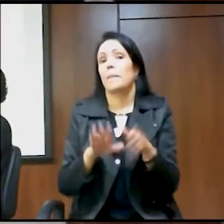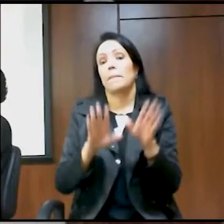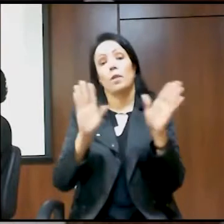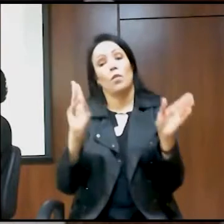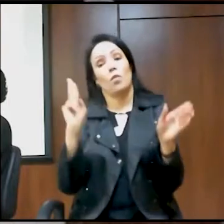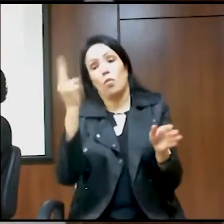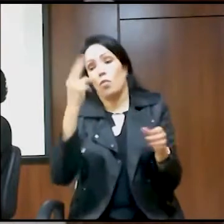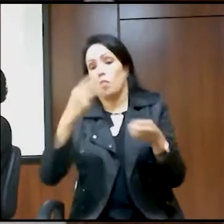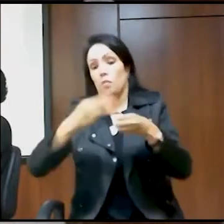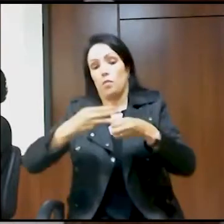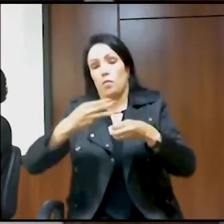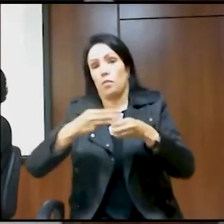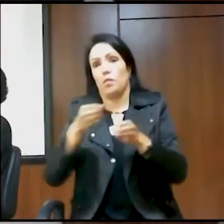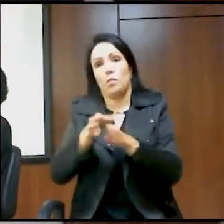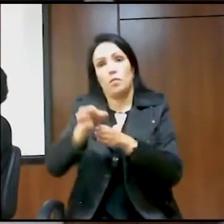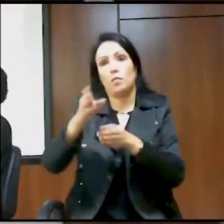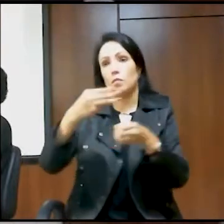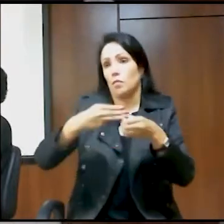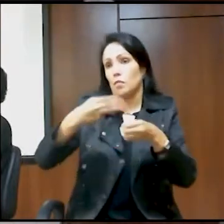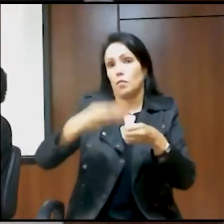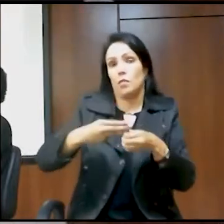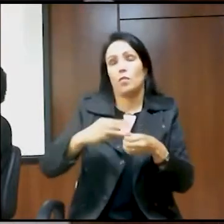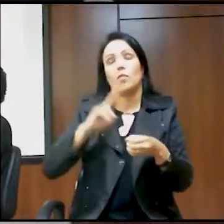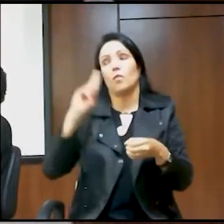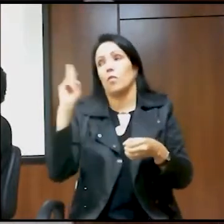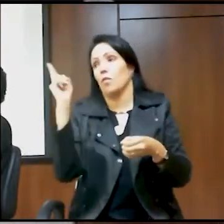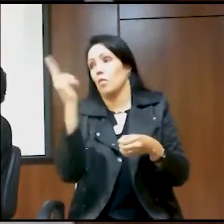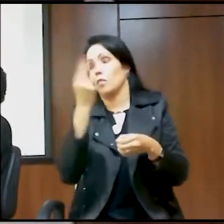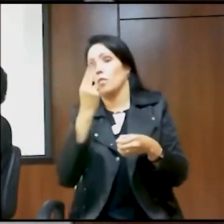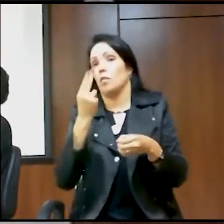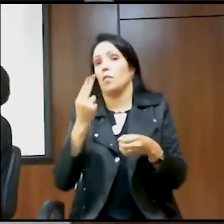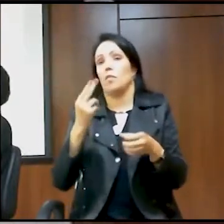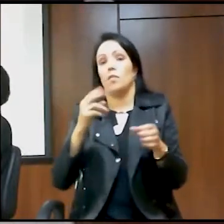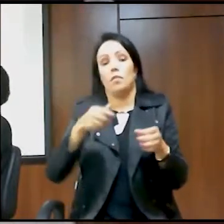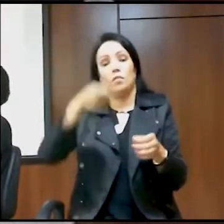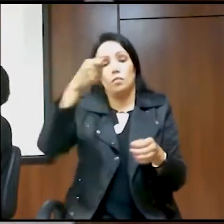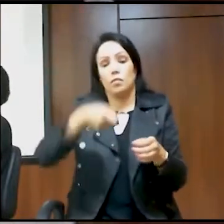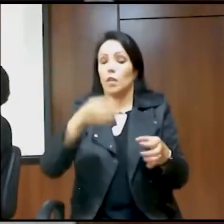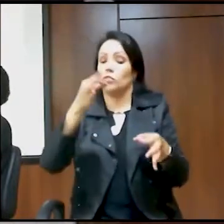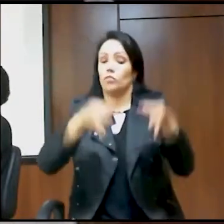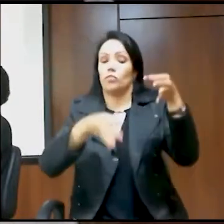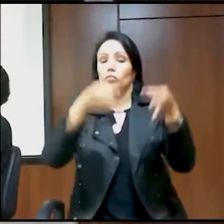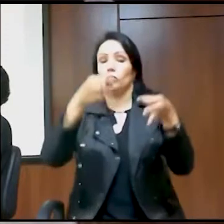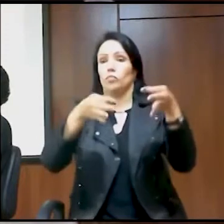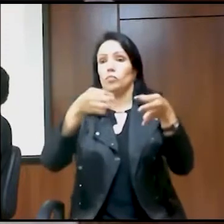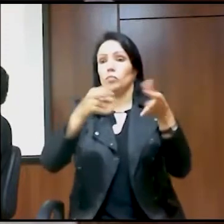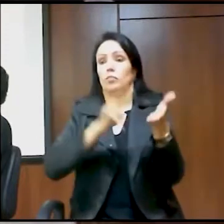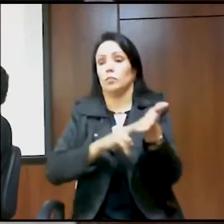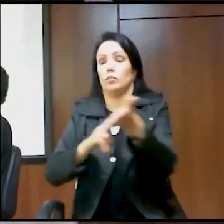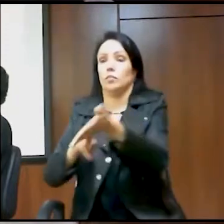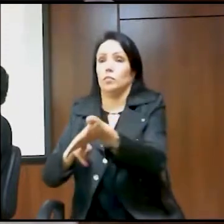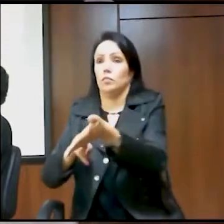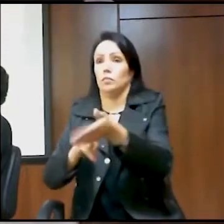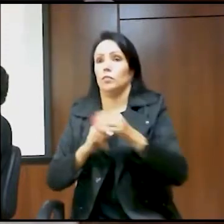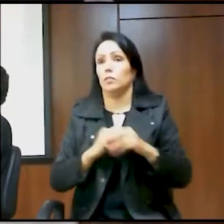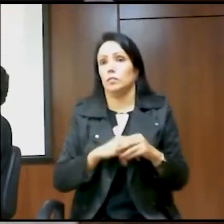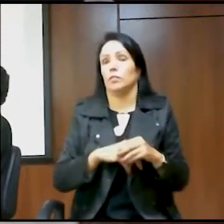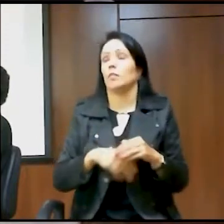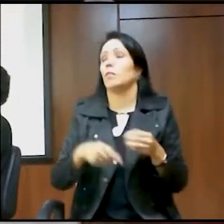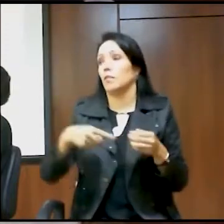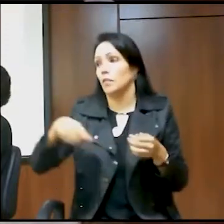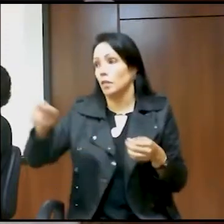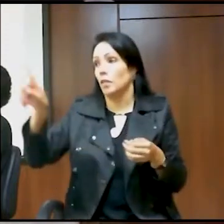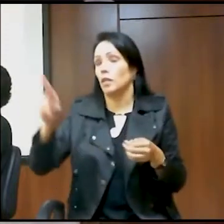de Habitação ou, né, via medida judicial, por isso que é fundamental que a ação civil pública, pela atuação